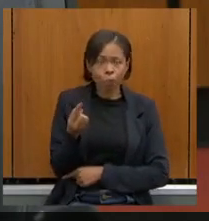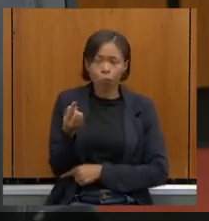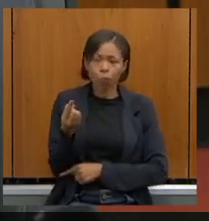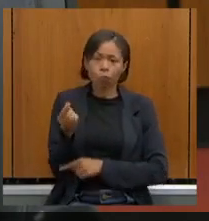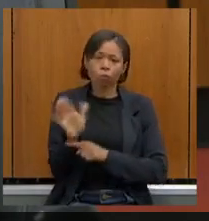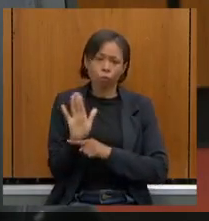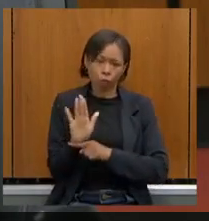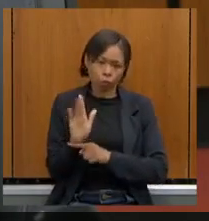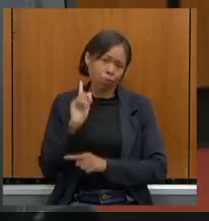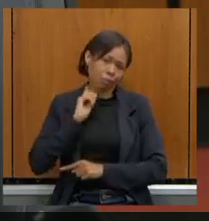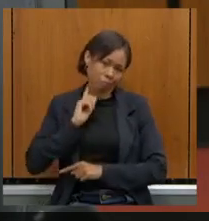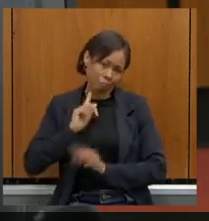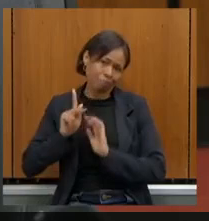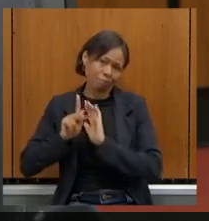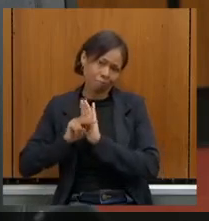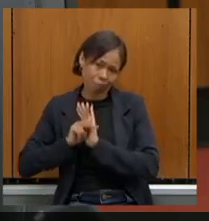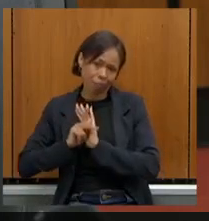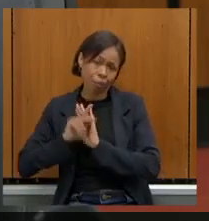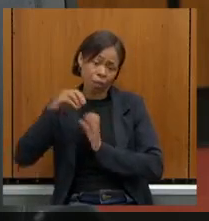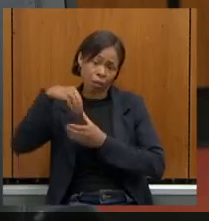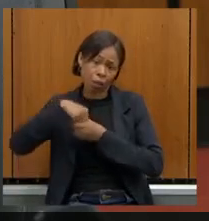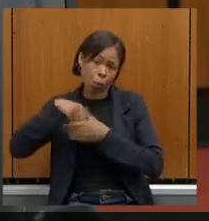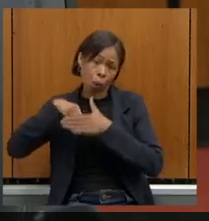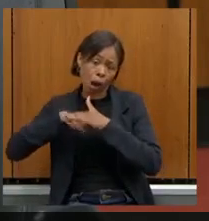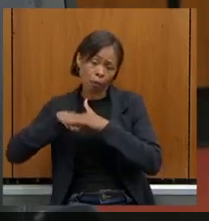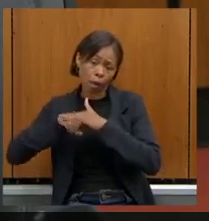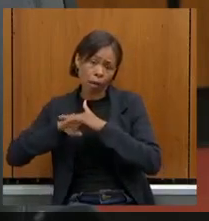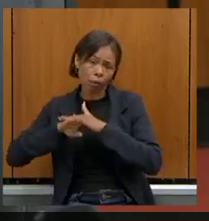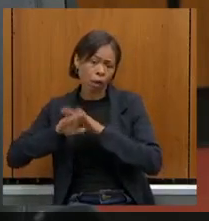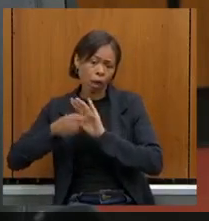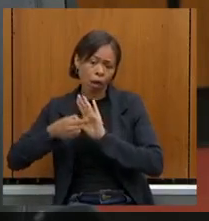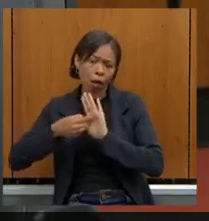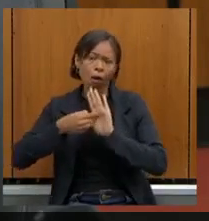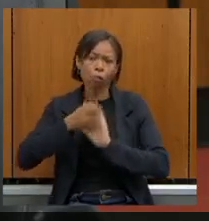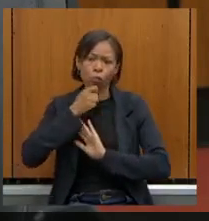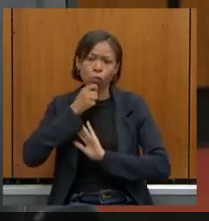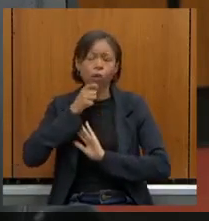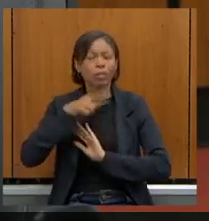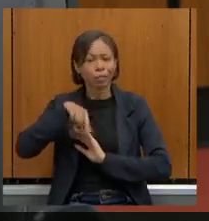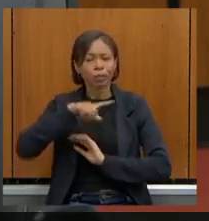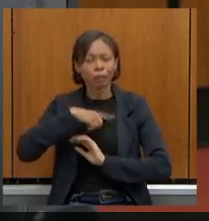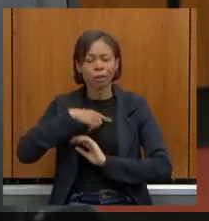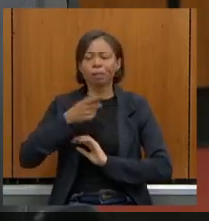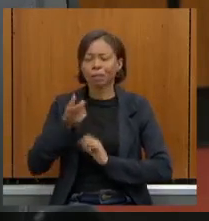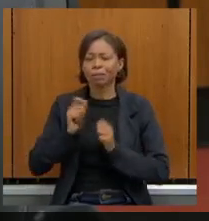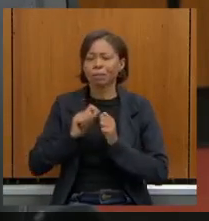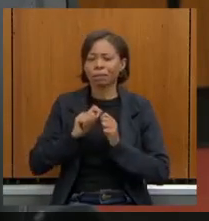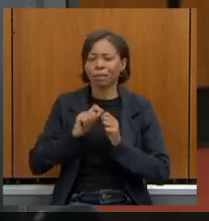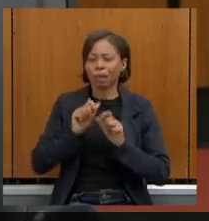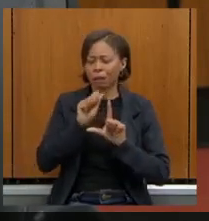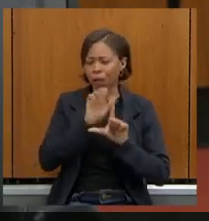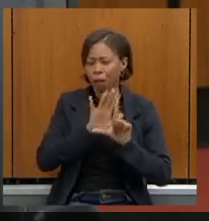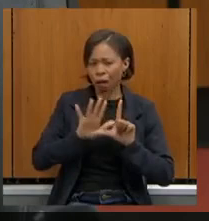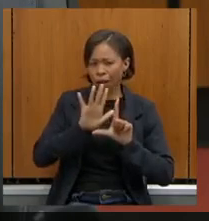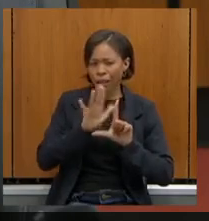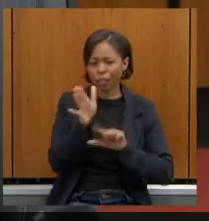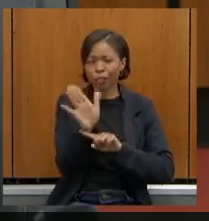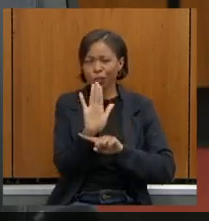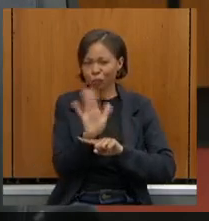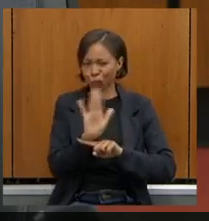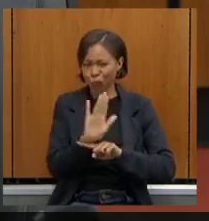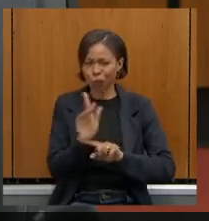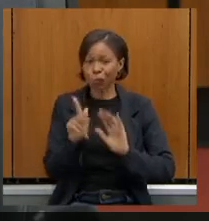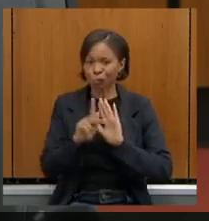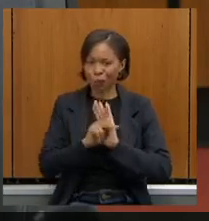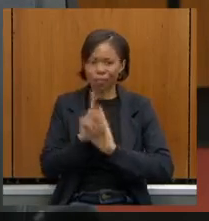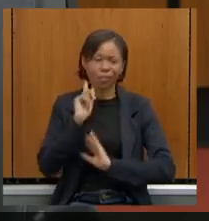mineiros e coisas nos seus arquivos que não temos colocado. Então, nós vamos criar uma pequena Netflix mineira. Então, plataformas também são muito